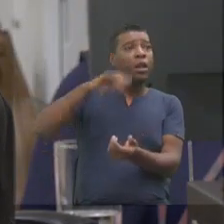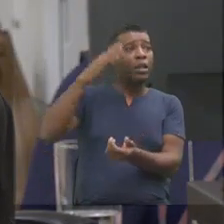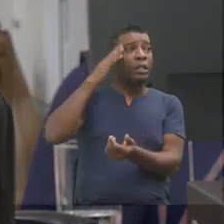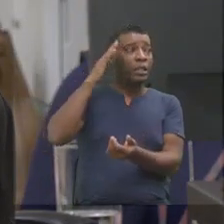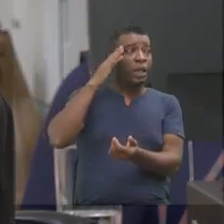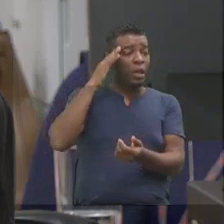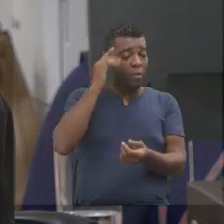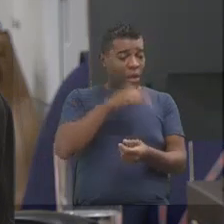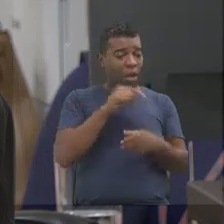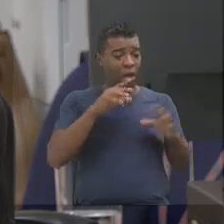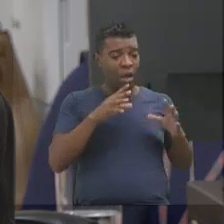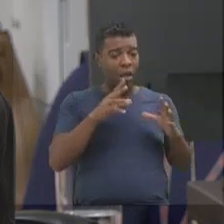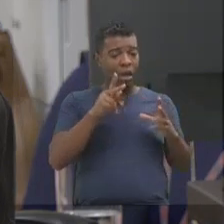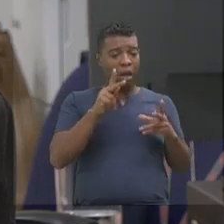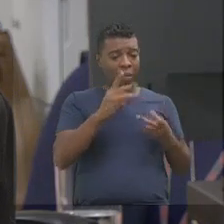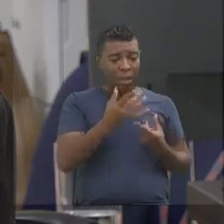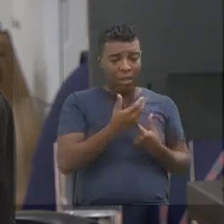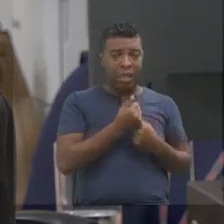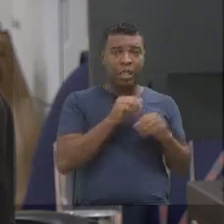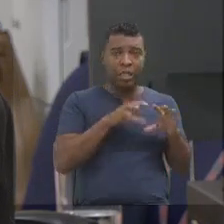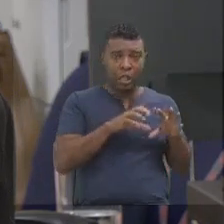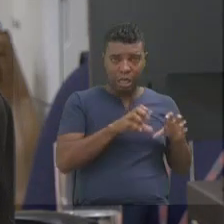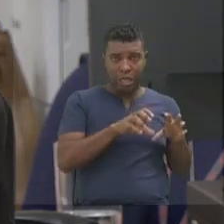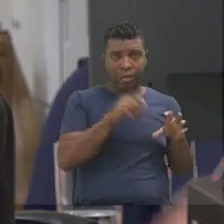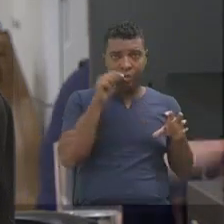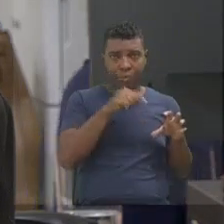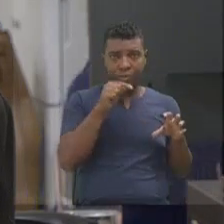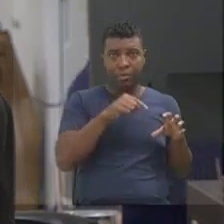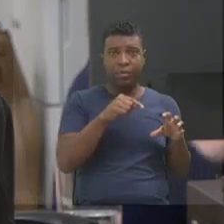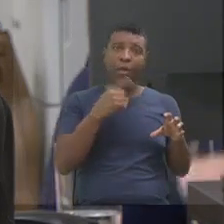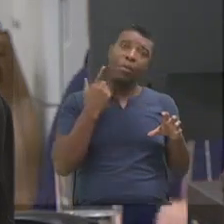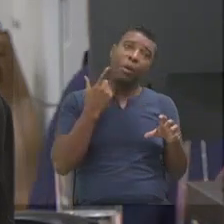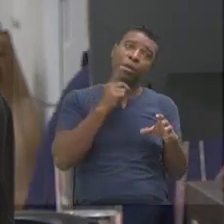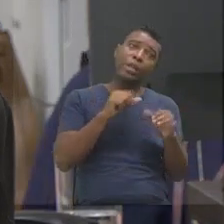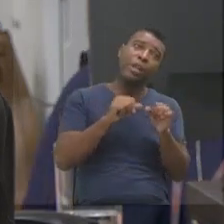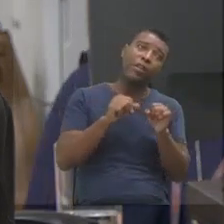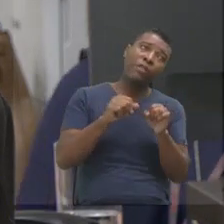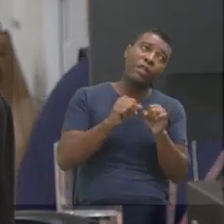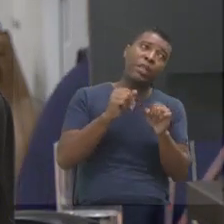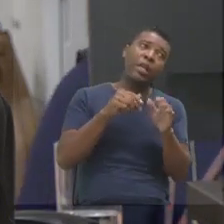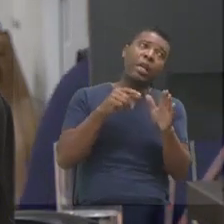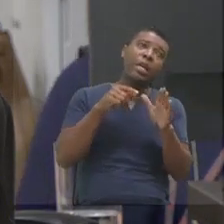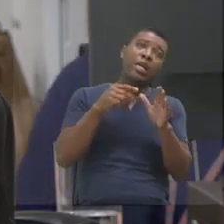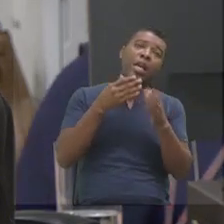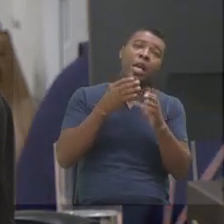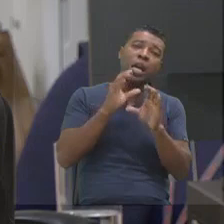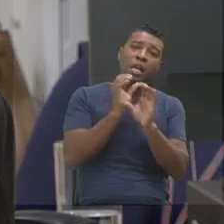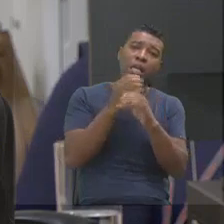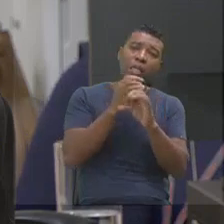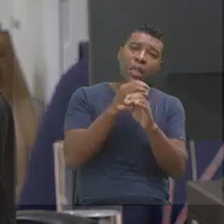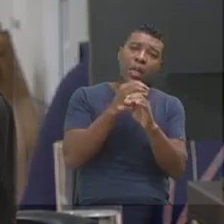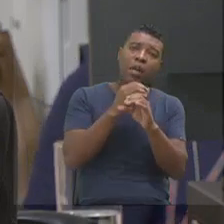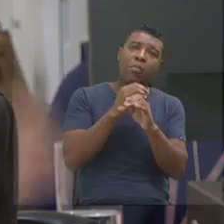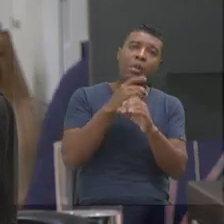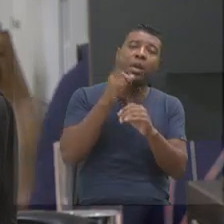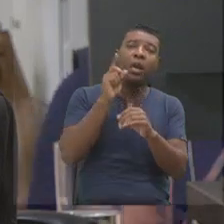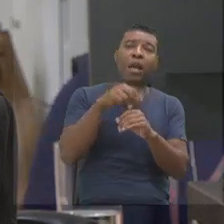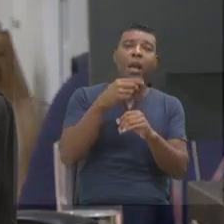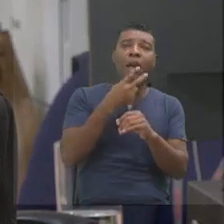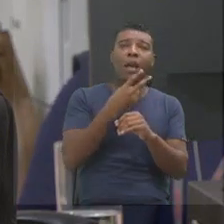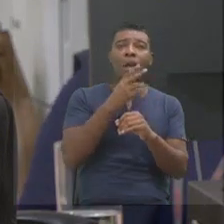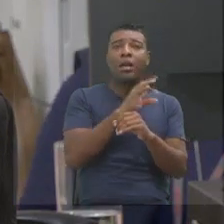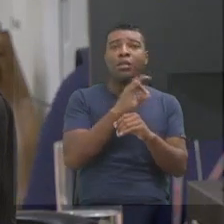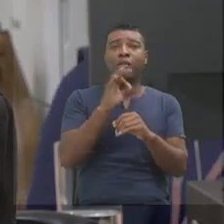do paciente oncológico tanto para obtenção de exame e tratamento do Brasil gira em torno de 200 dias